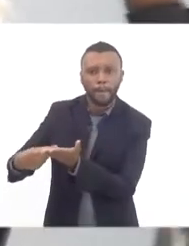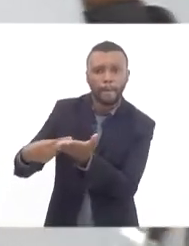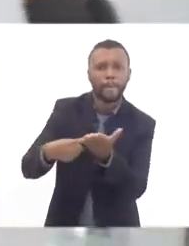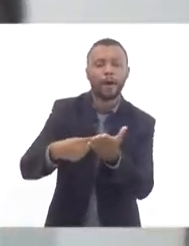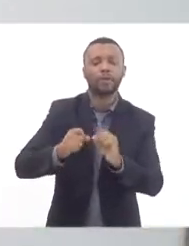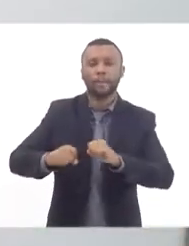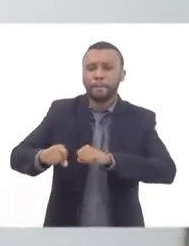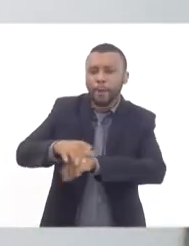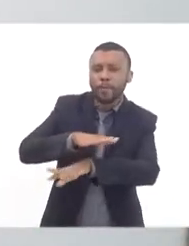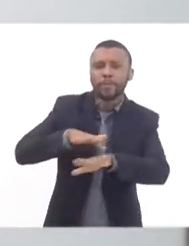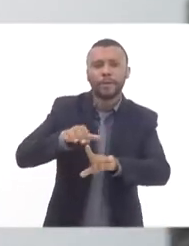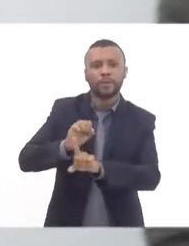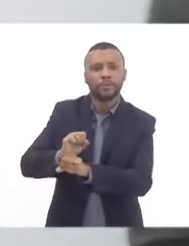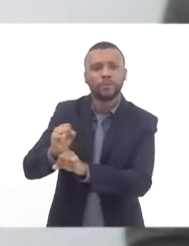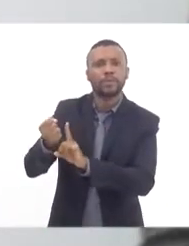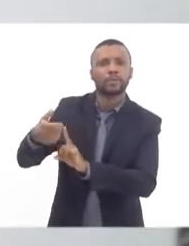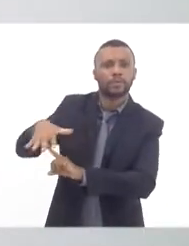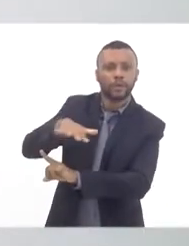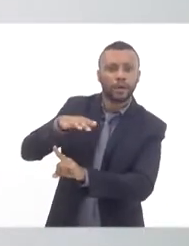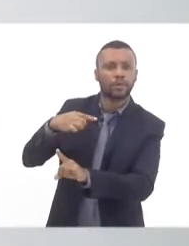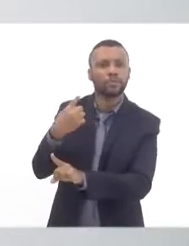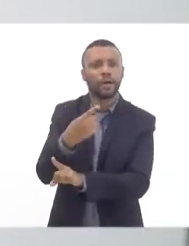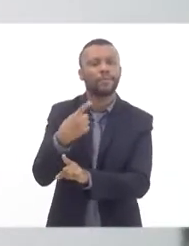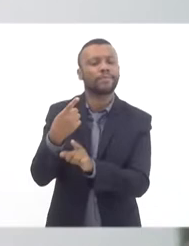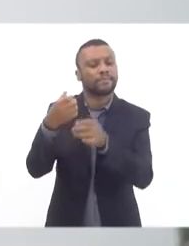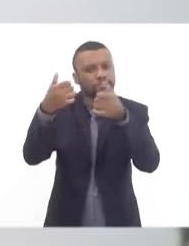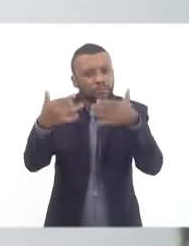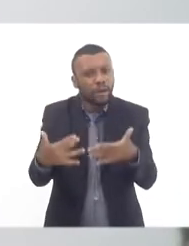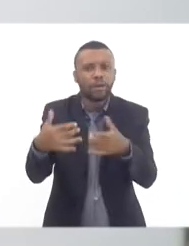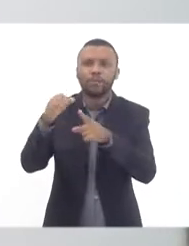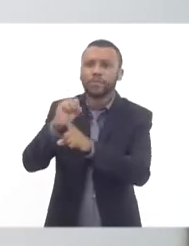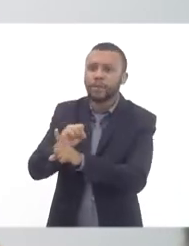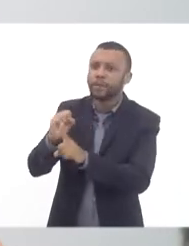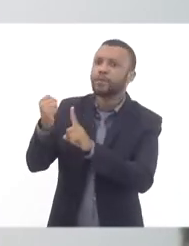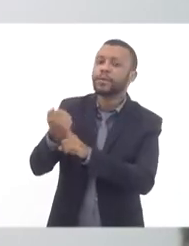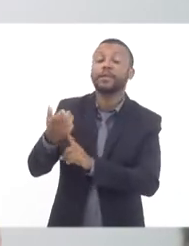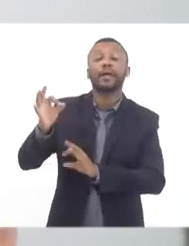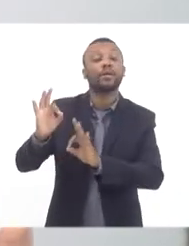movimentos sociais, aquilo que a gente chama de sociedade devidamente organizada.